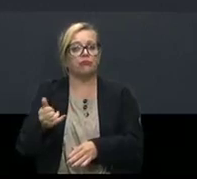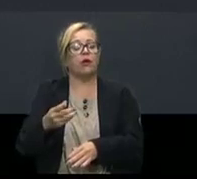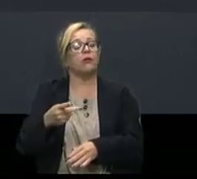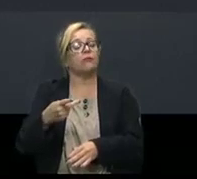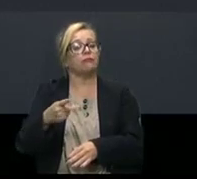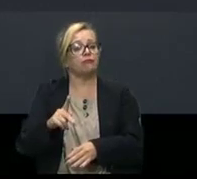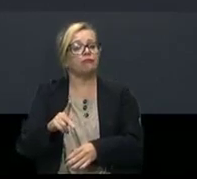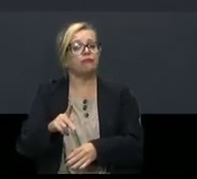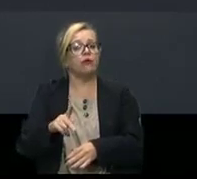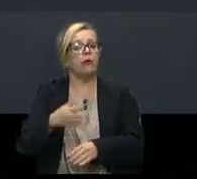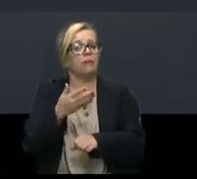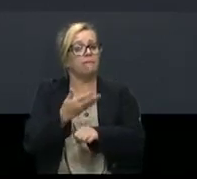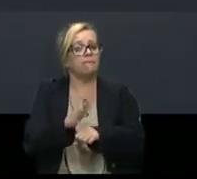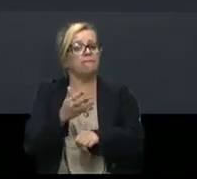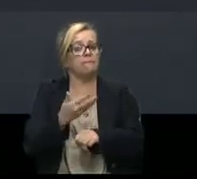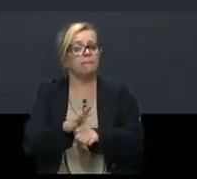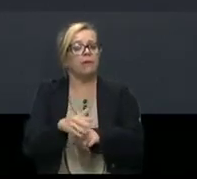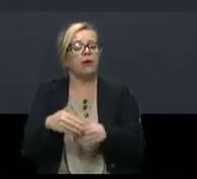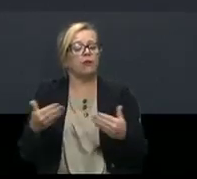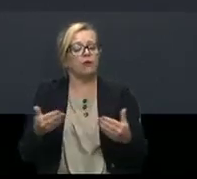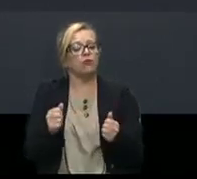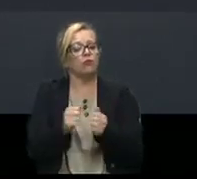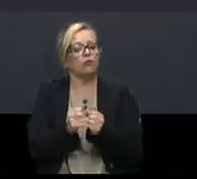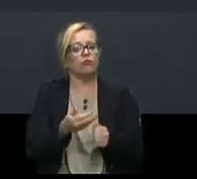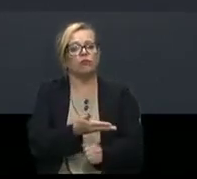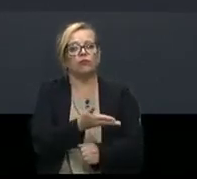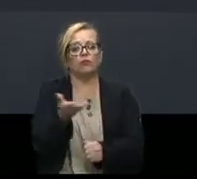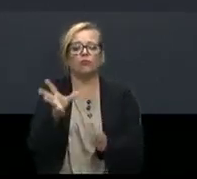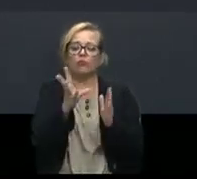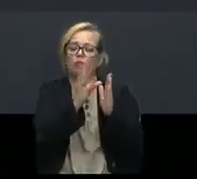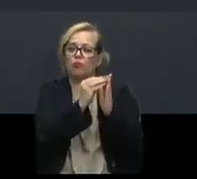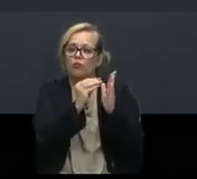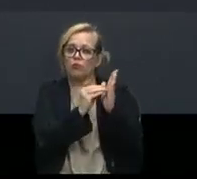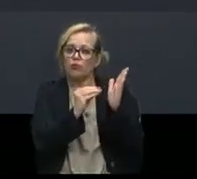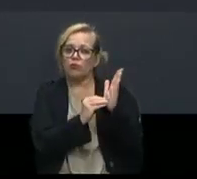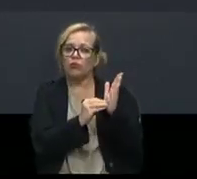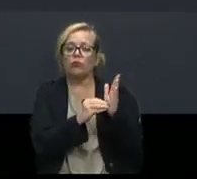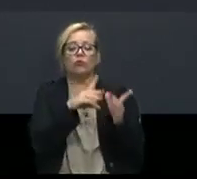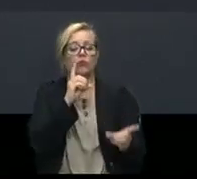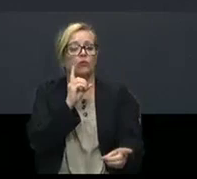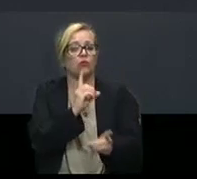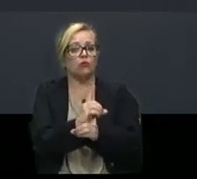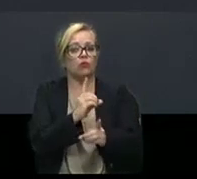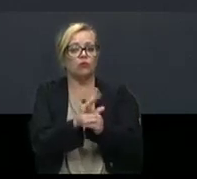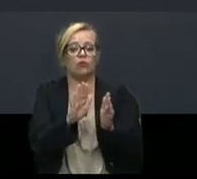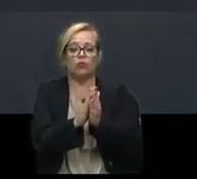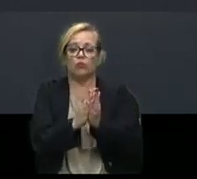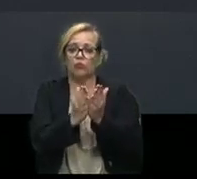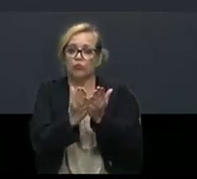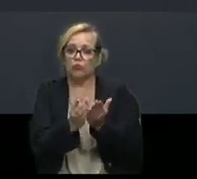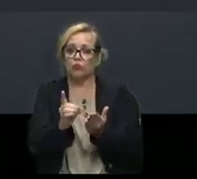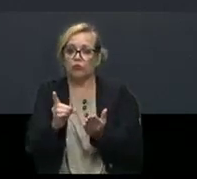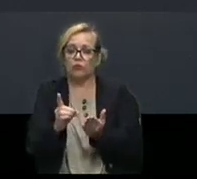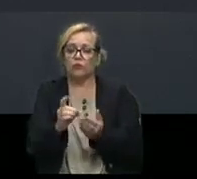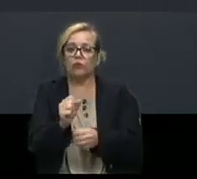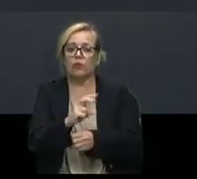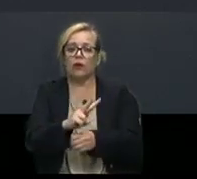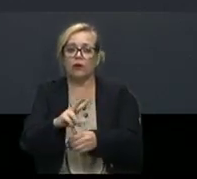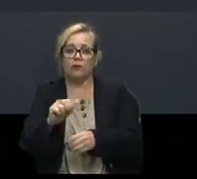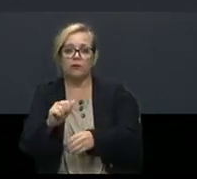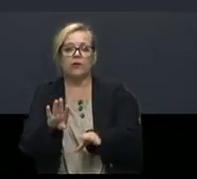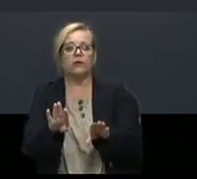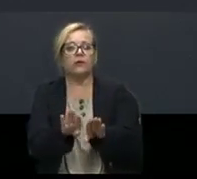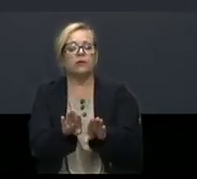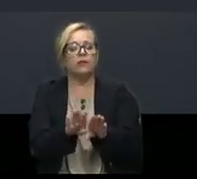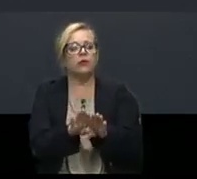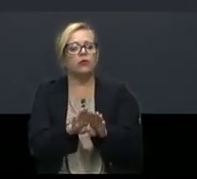sua chance de treinar. Agora é com você! O conteúdo dessa unidade você encontra no seu livro didático, nas web aulas e também